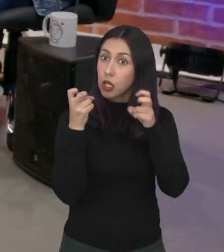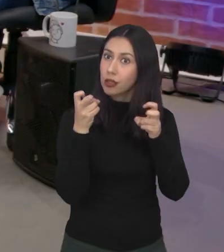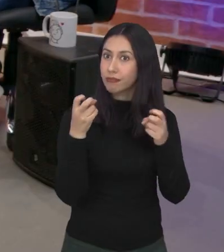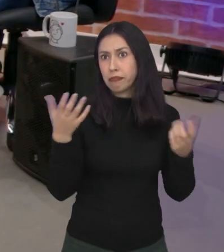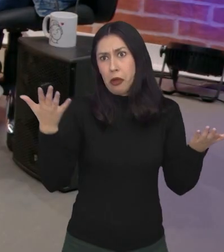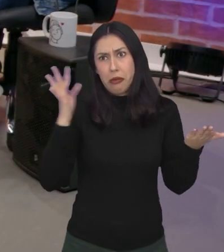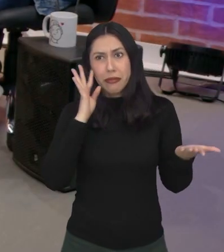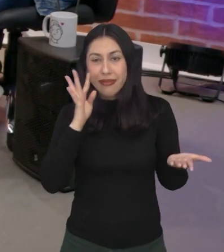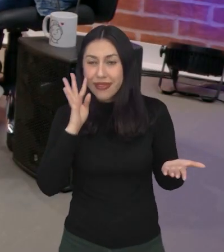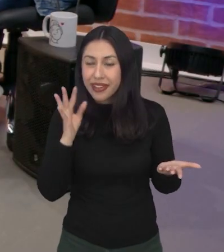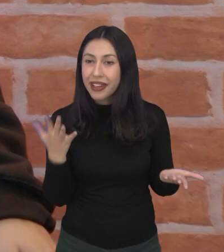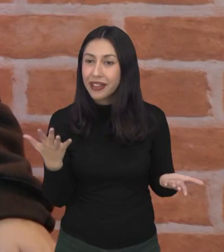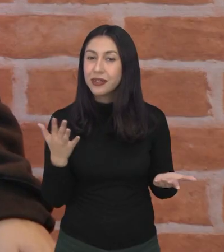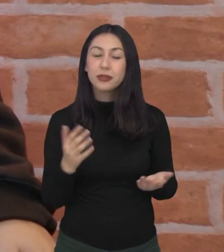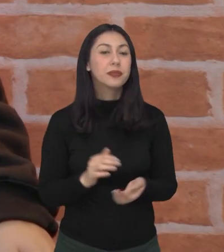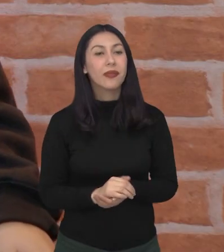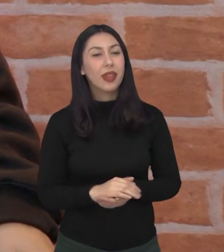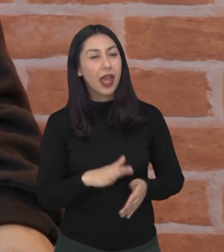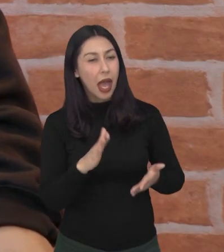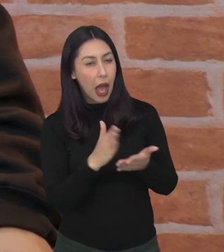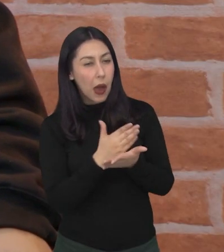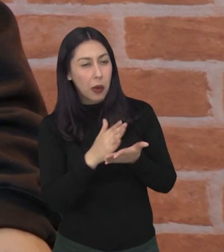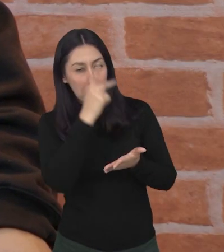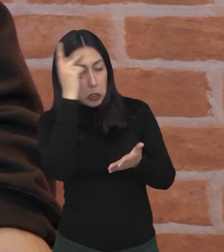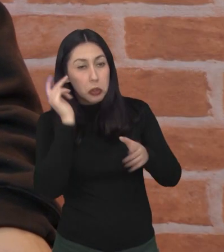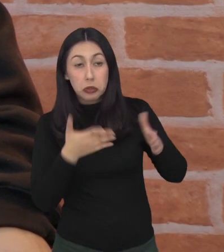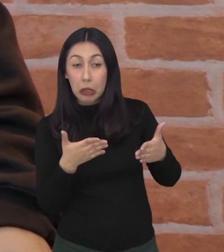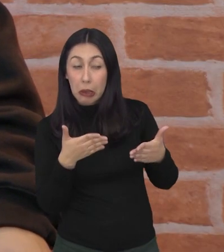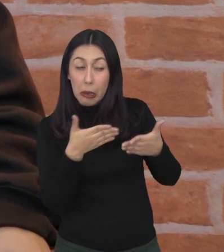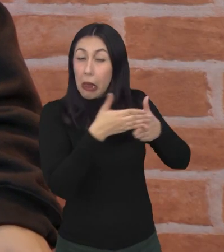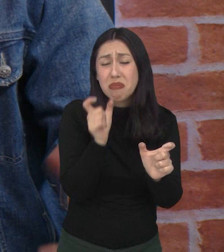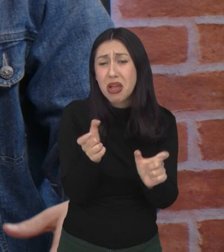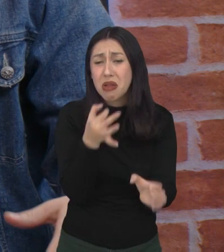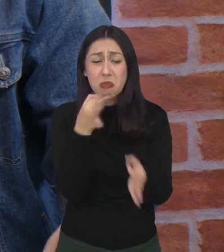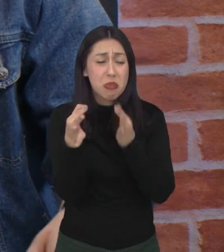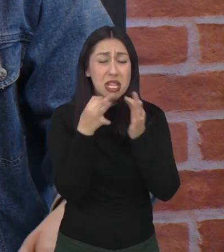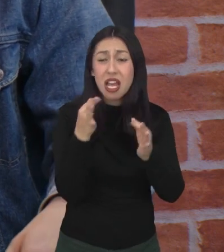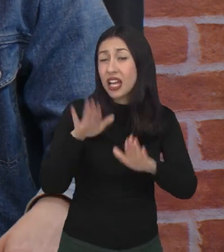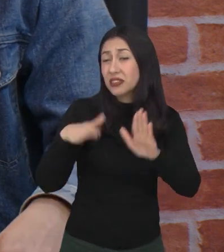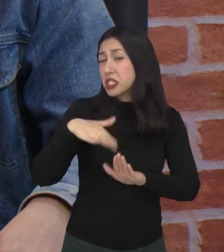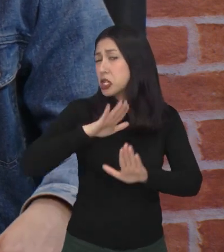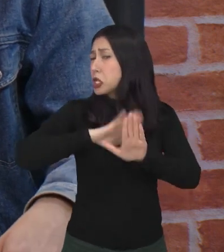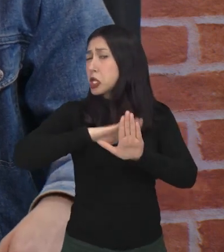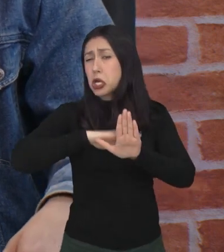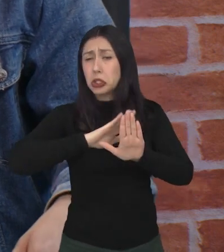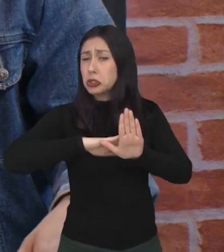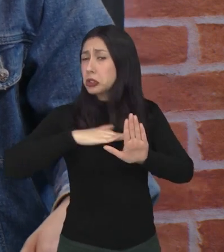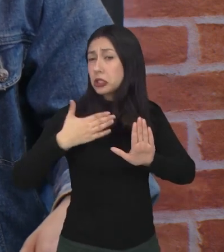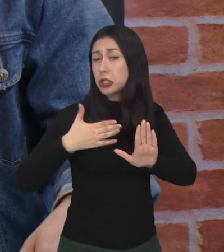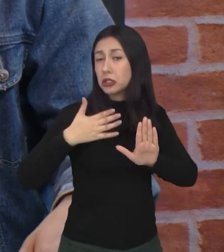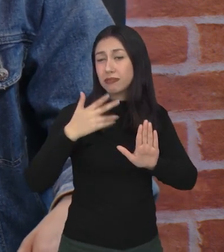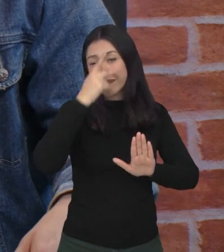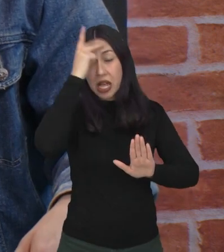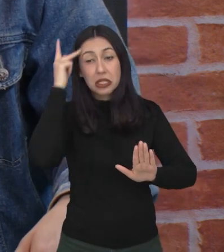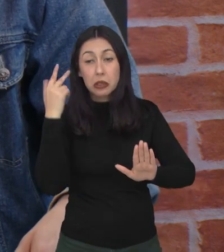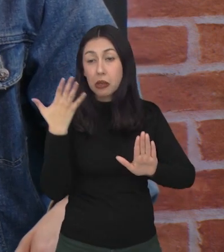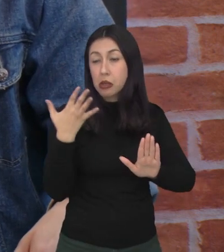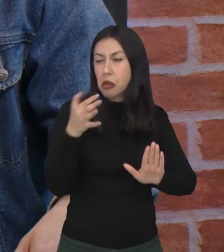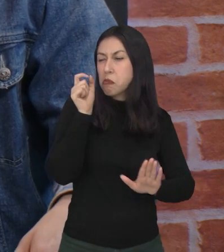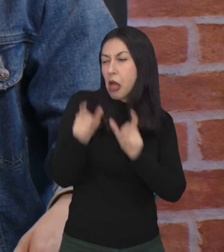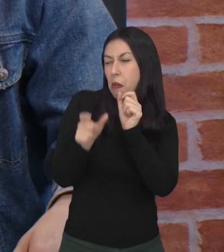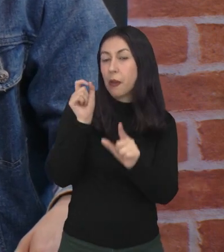da plateia, Sim. dos seus ouvintes que você tinha, da galera que te via na TV? Sim. Isso acontece, né?